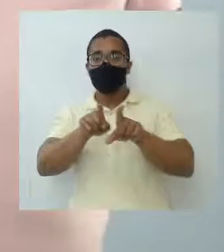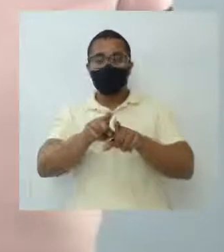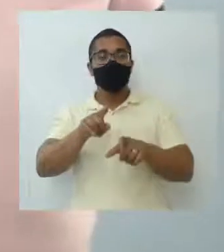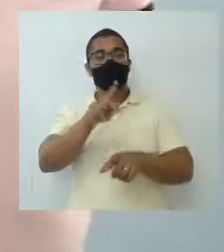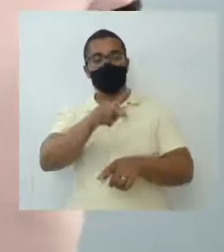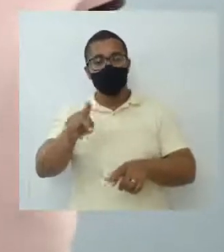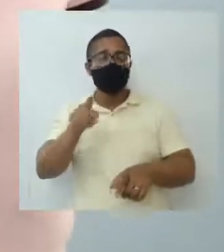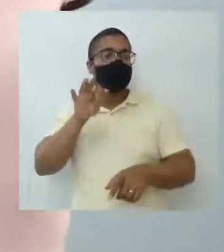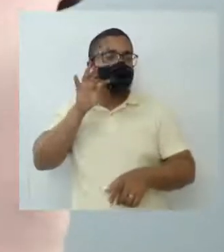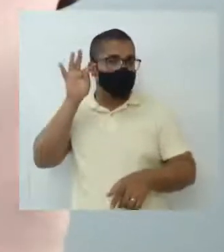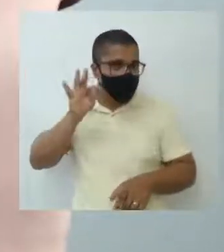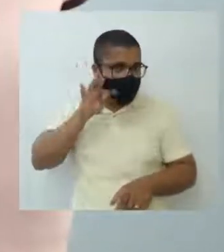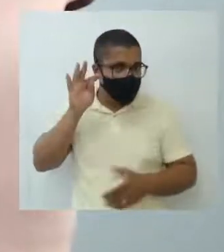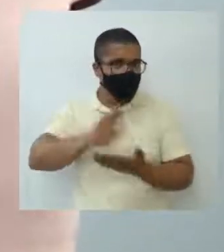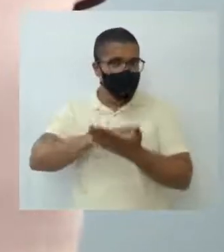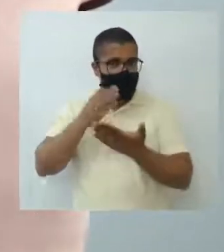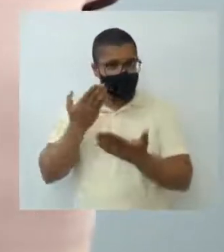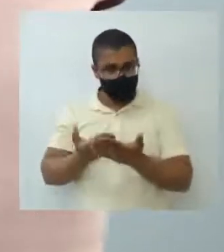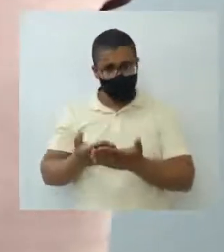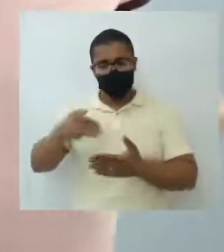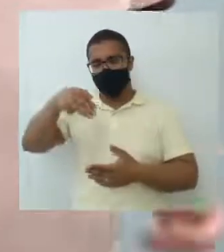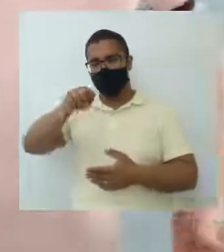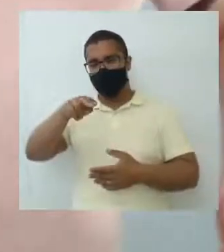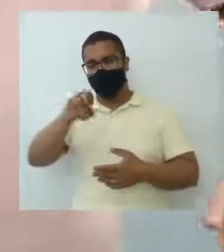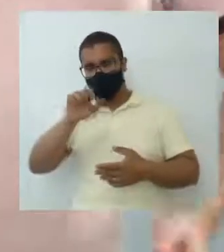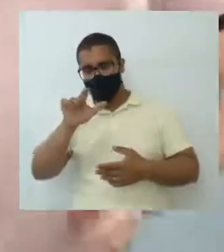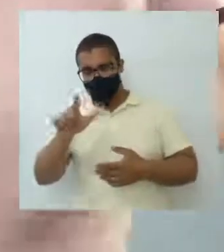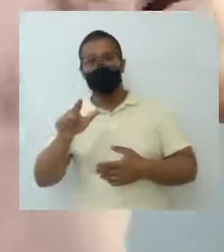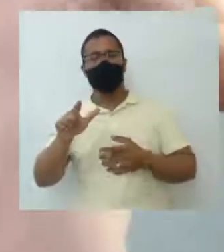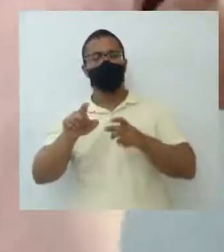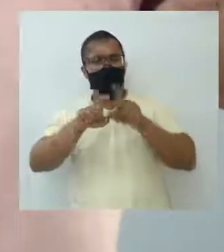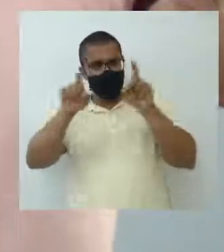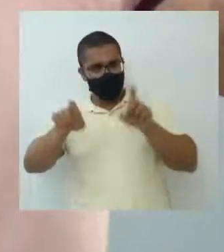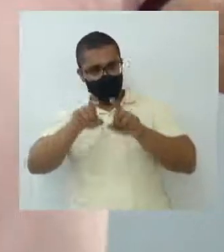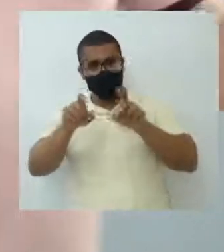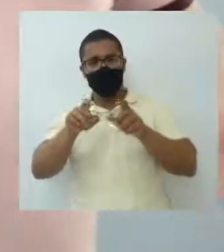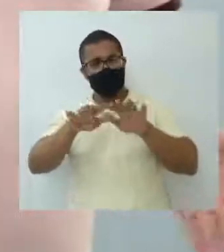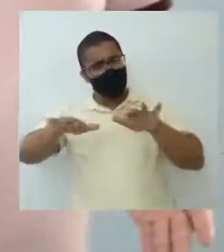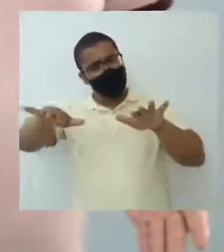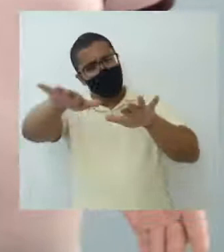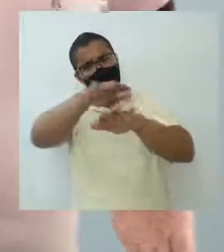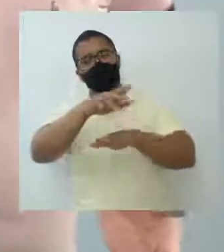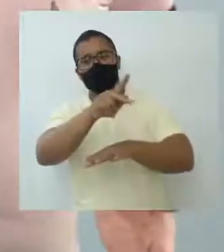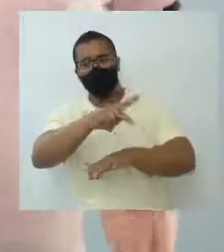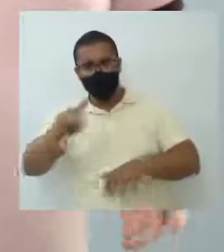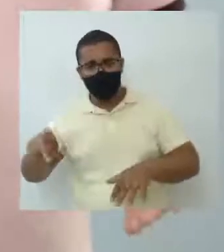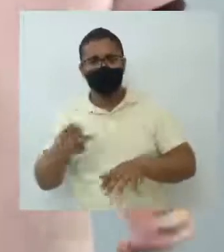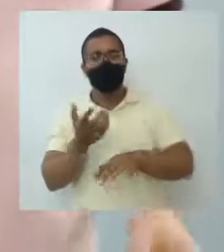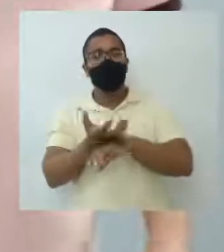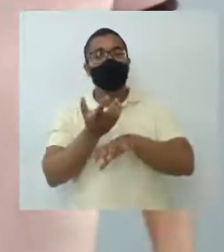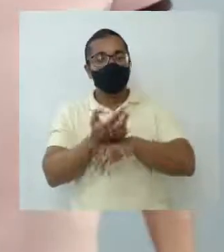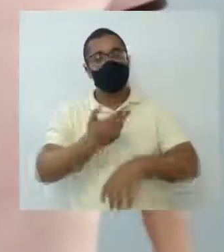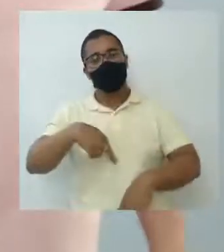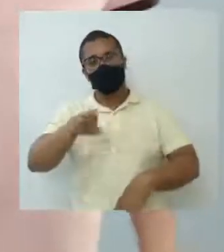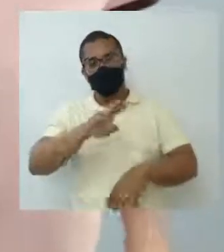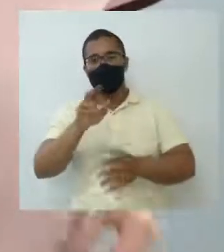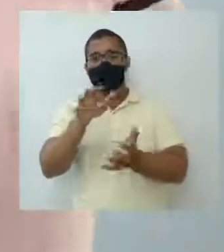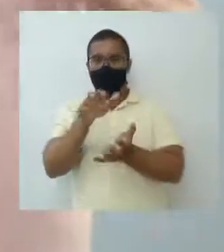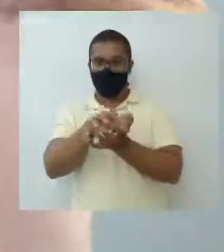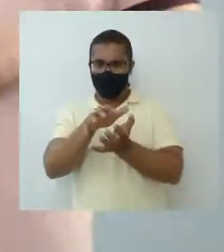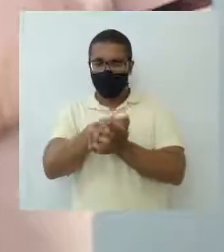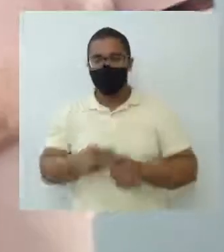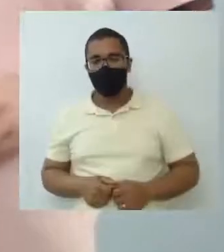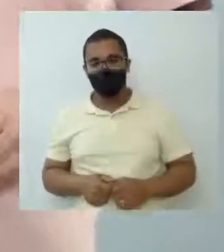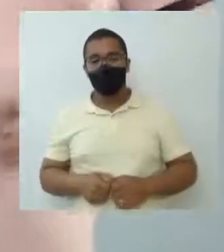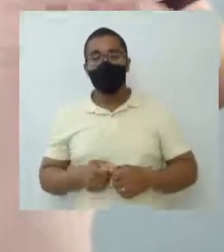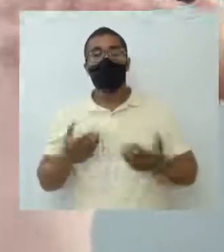Ari, Tiago, a Manuelzinho do som e a todos os professores de ensino religioso do nosso estado. E é isso aí,